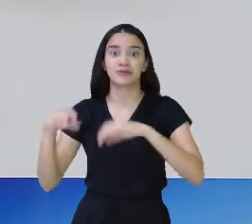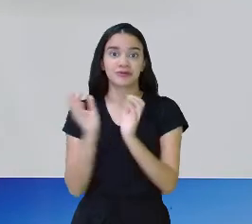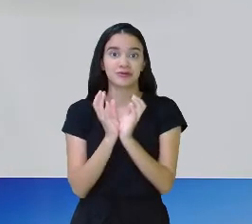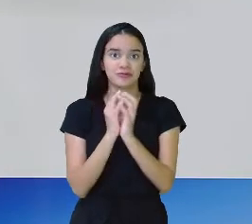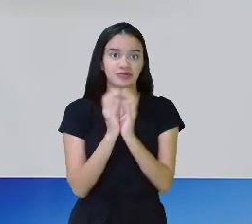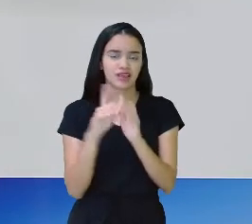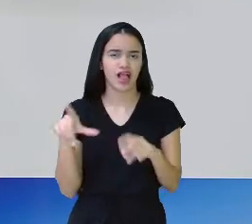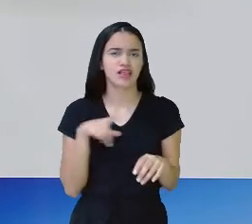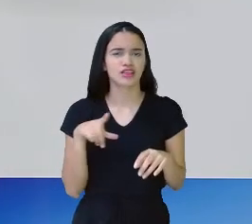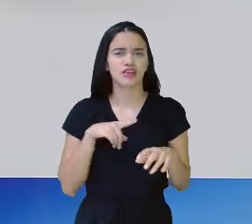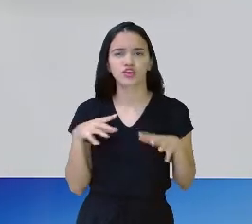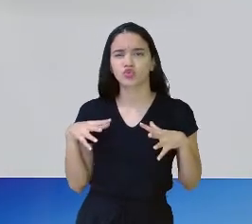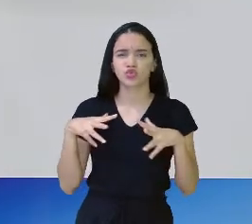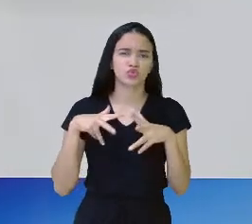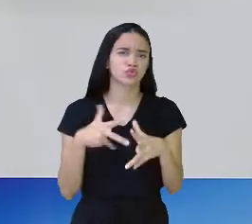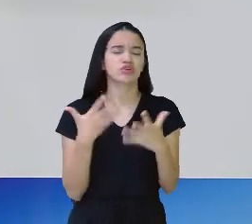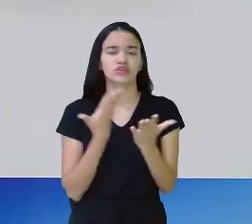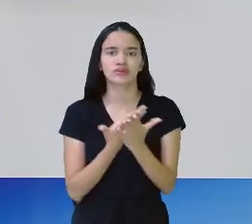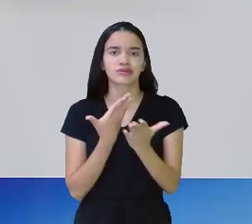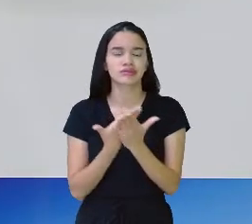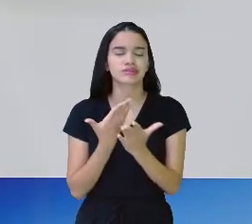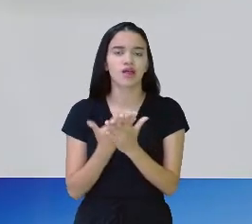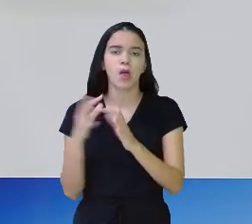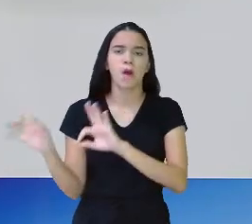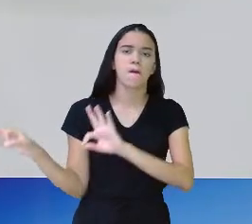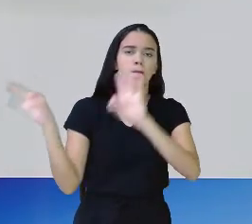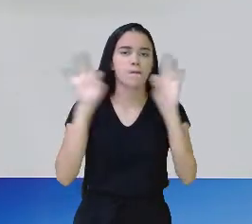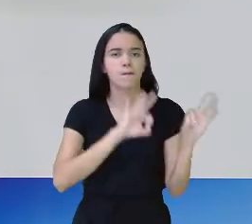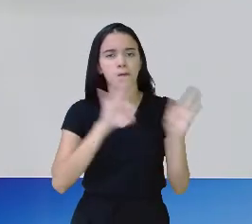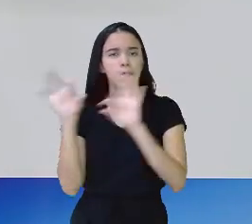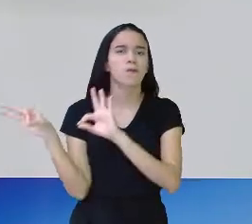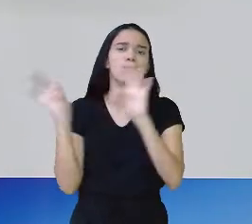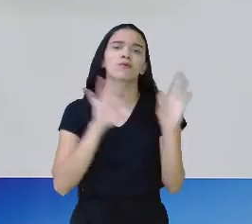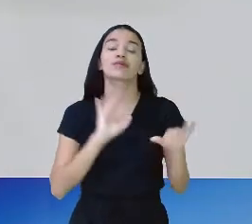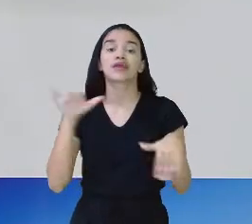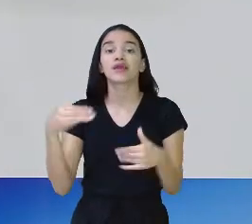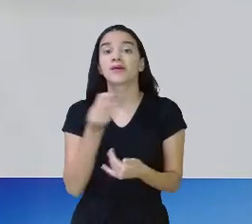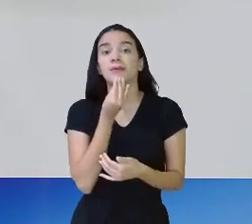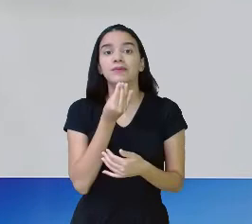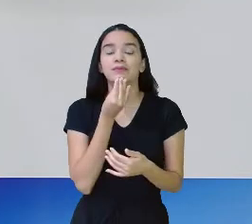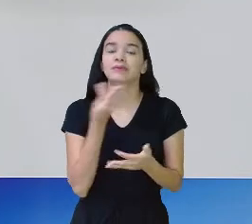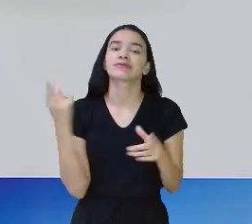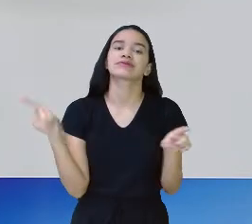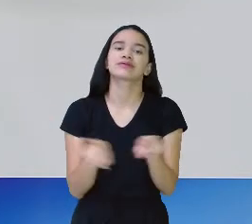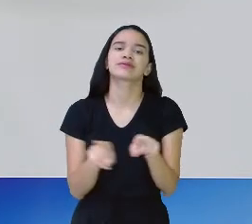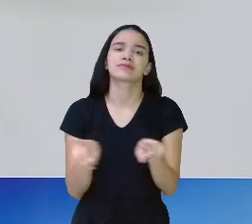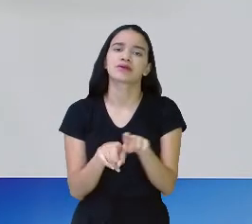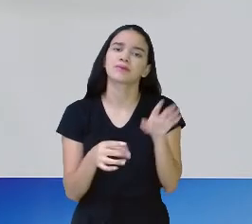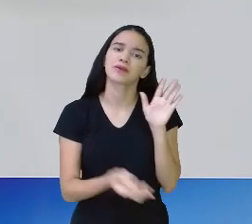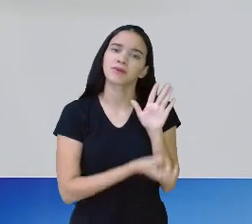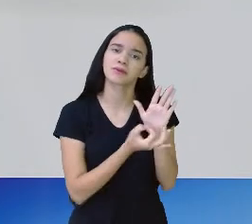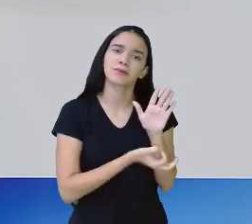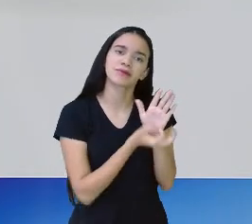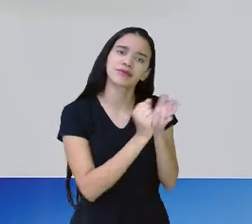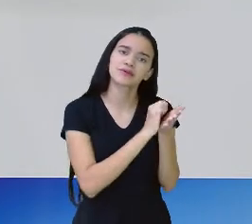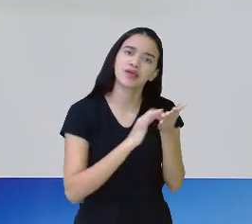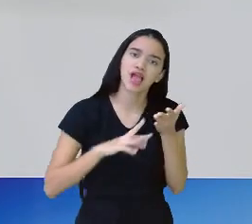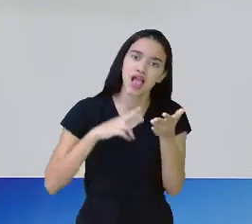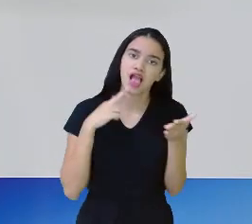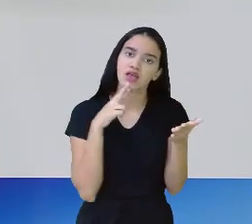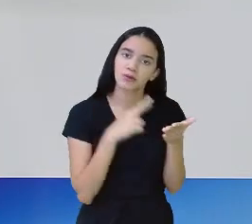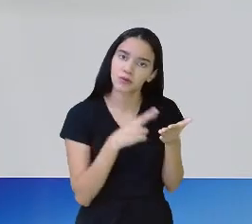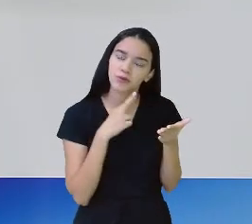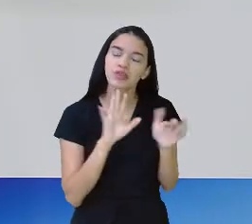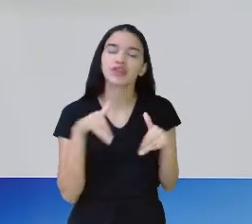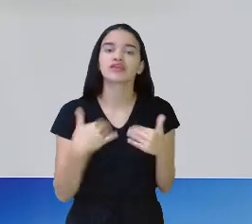nossas aulas, você pode ver e rever quantas vezes quiser e aproveita também para comentar, para responder as atividades, para deixar